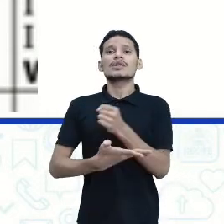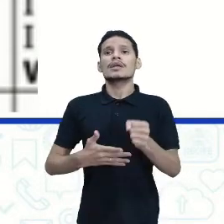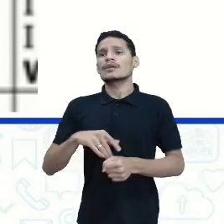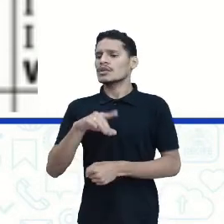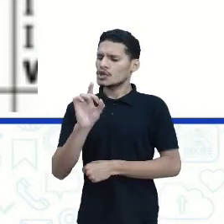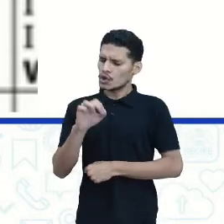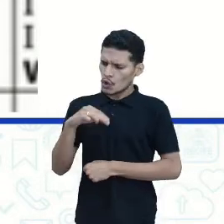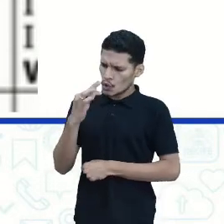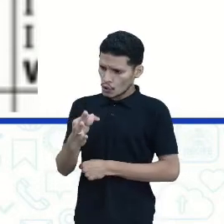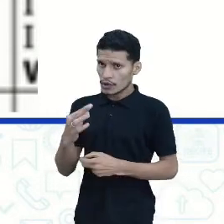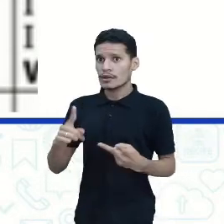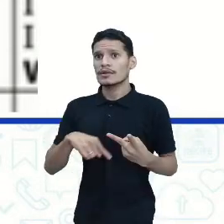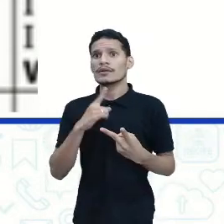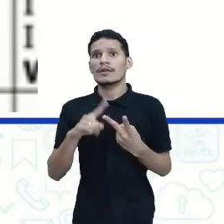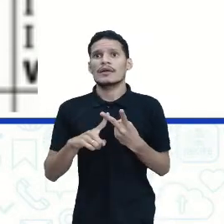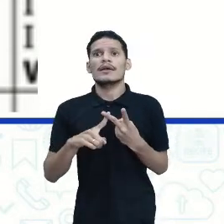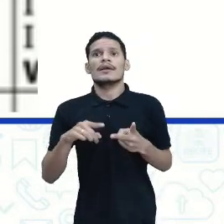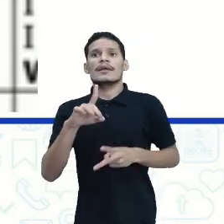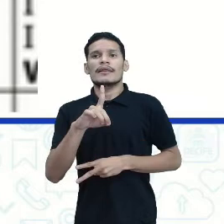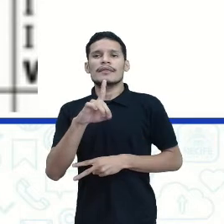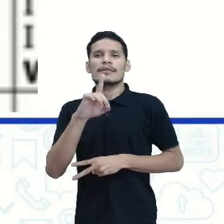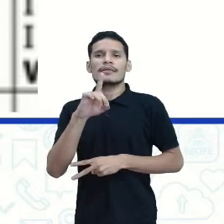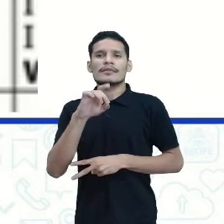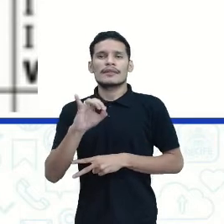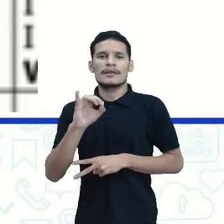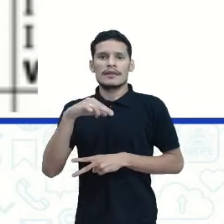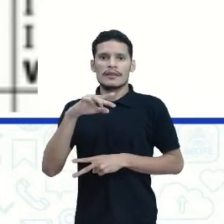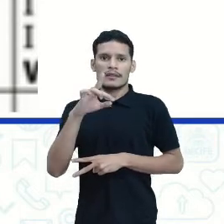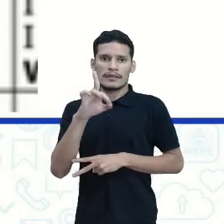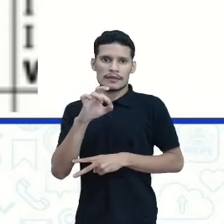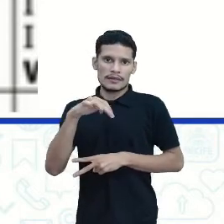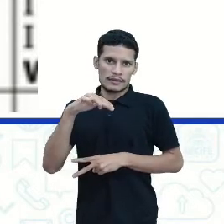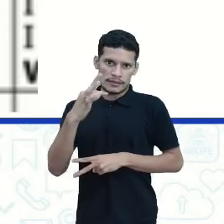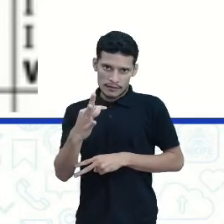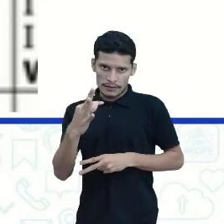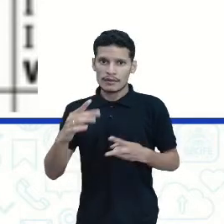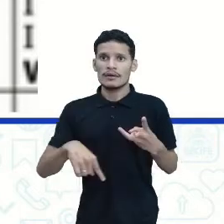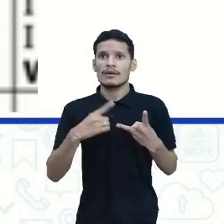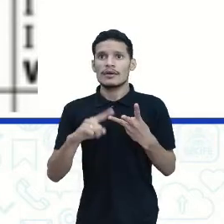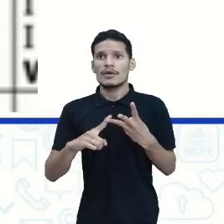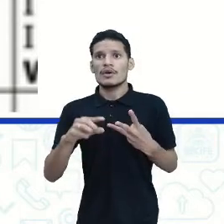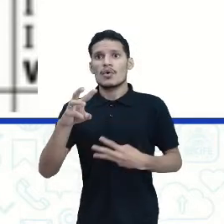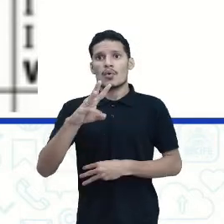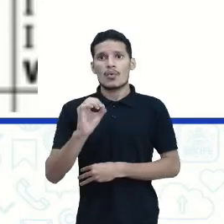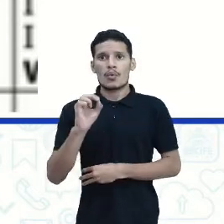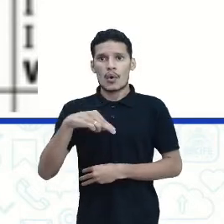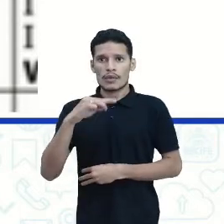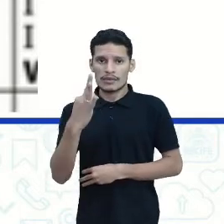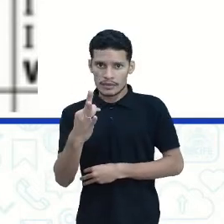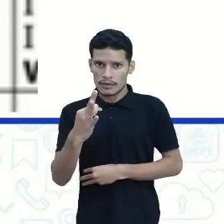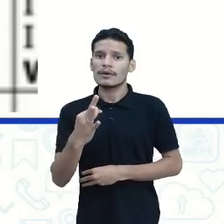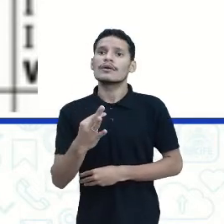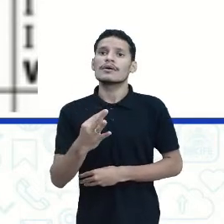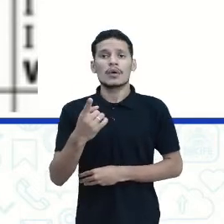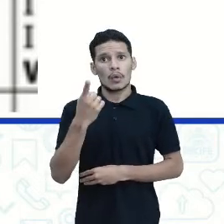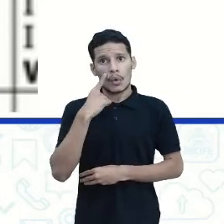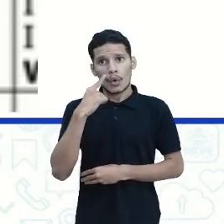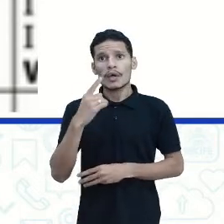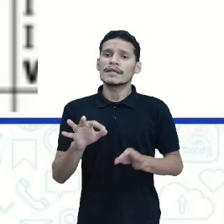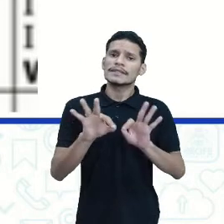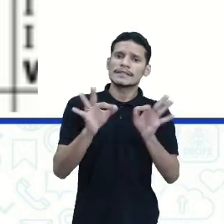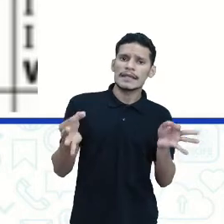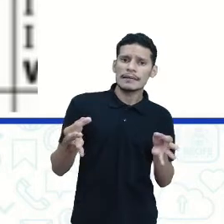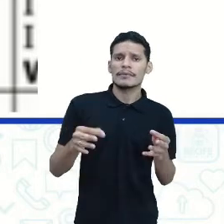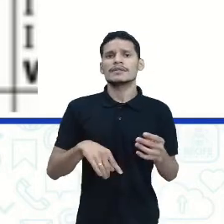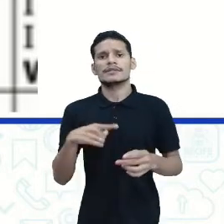don't, didn't e o won't para fazer as negações. O auxiliar do simples no presente é o do, no passado